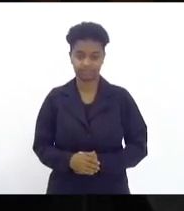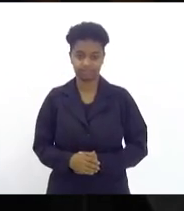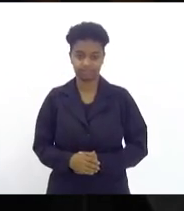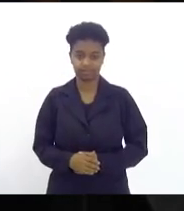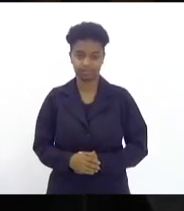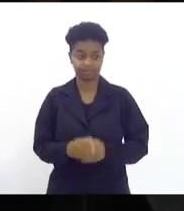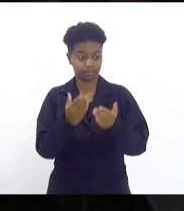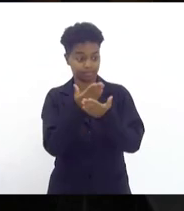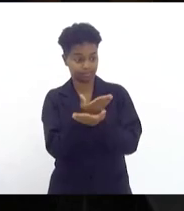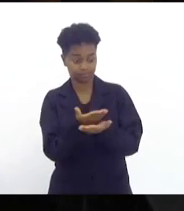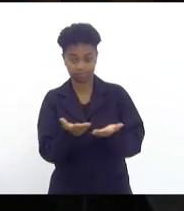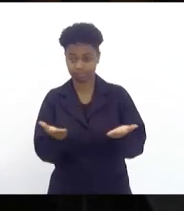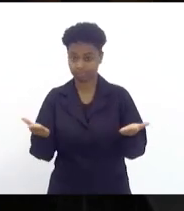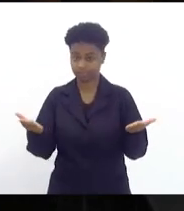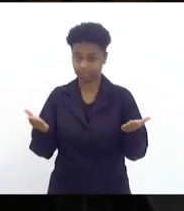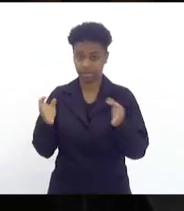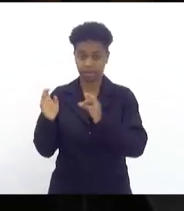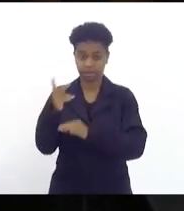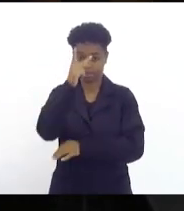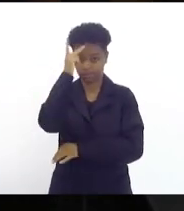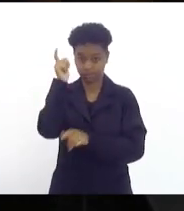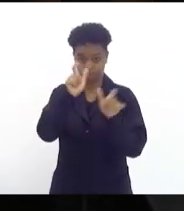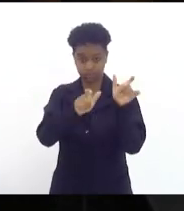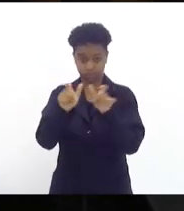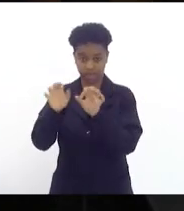senhoras e senhores telespectadores